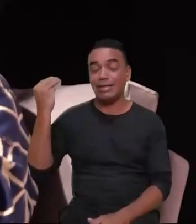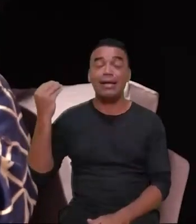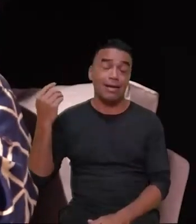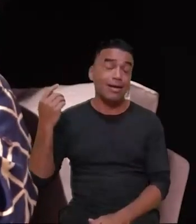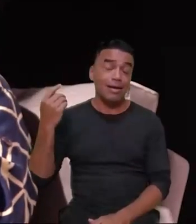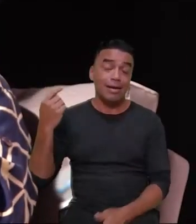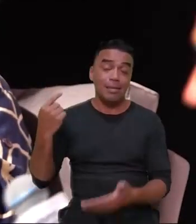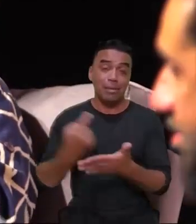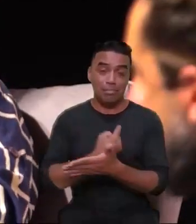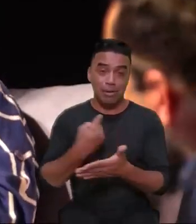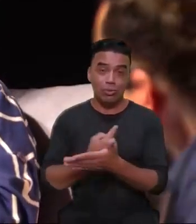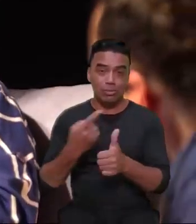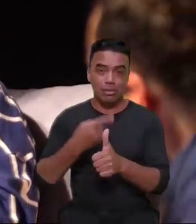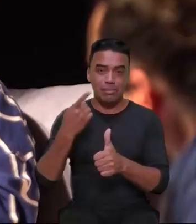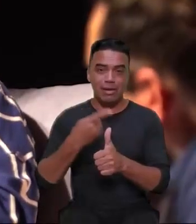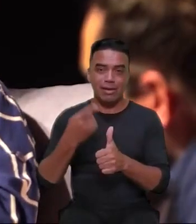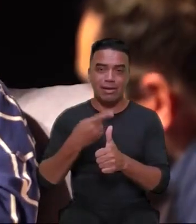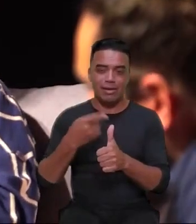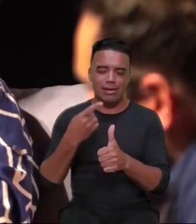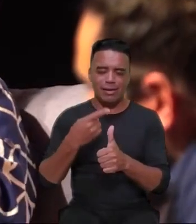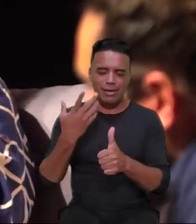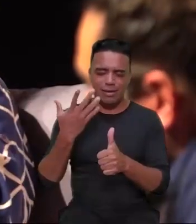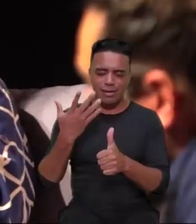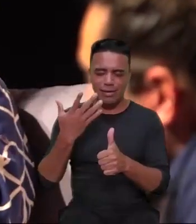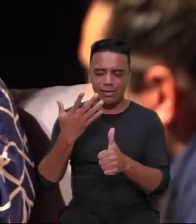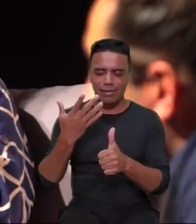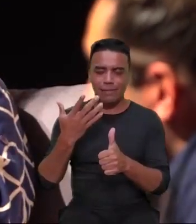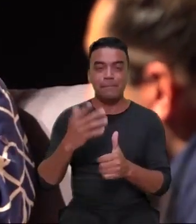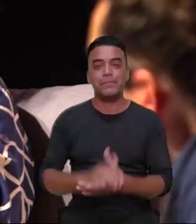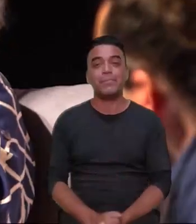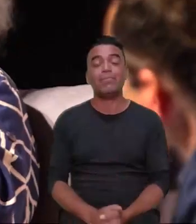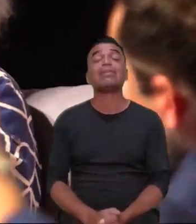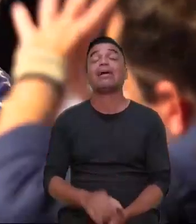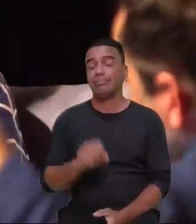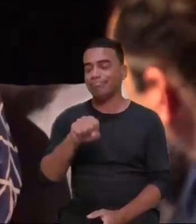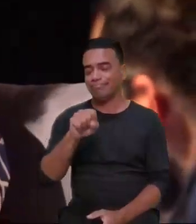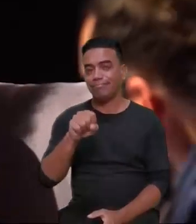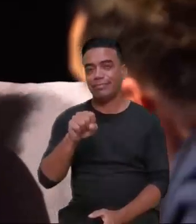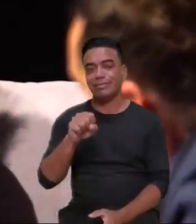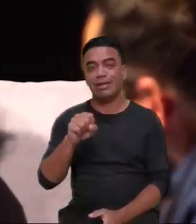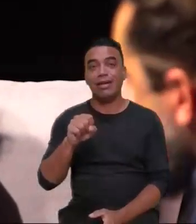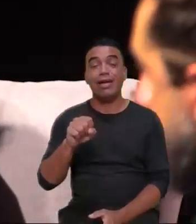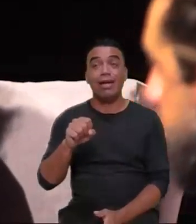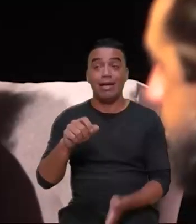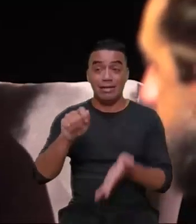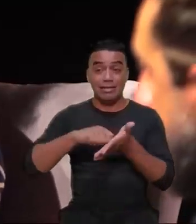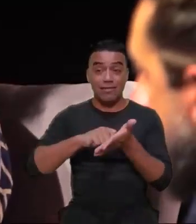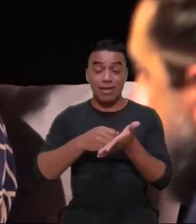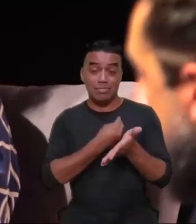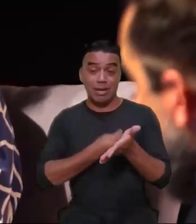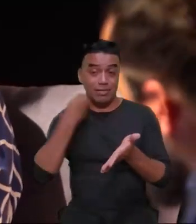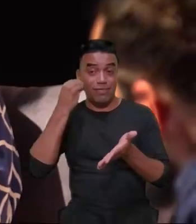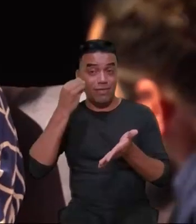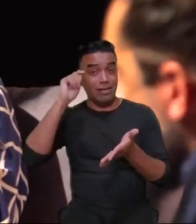Não, a primeira pergunta. Ela fez uma pergunta anterior. Ah, tá. Foi o boom da